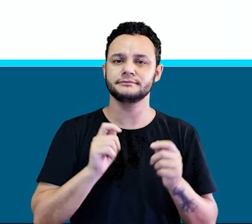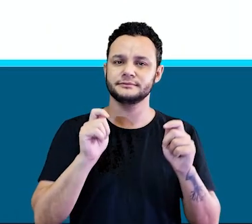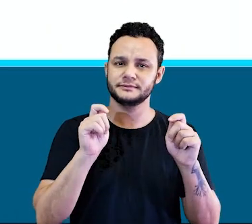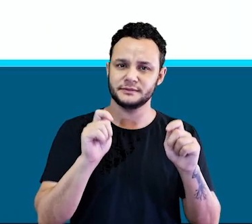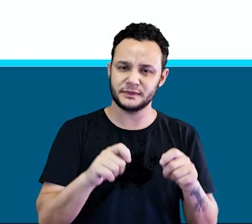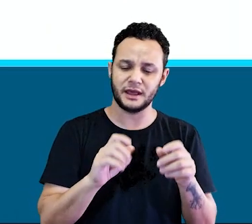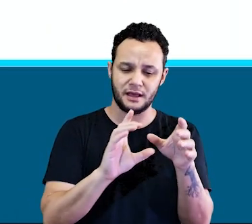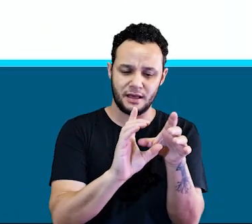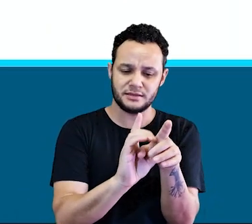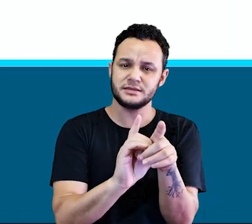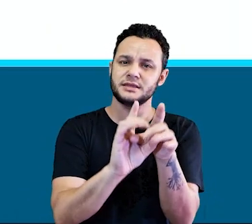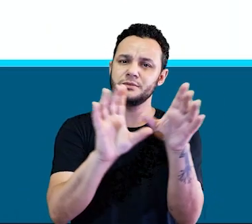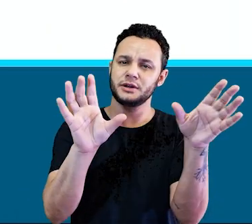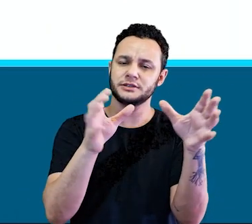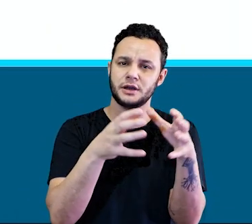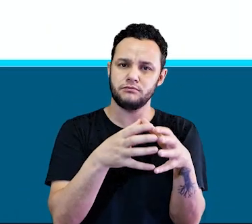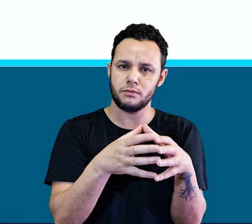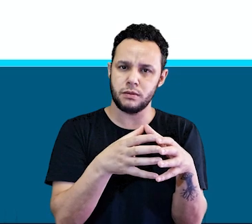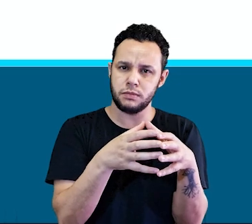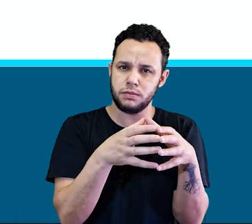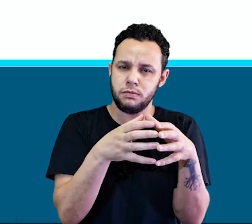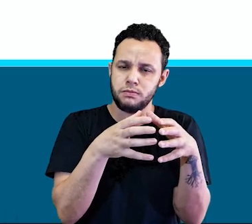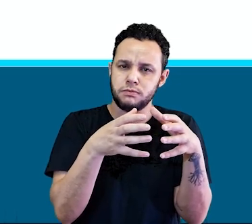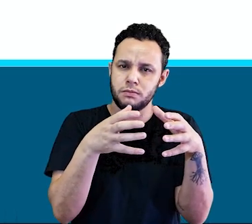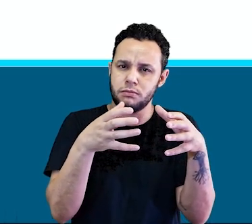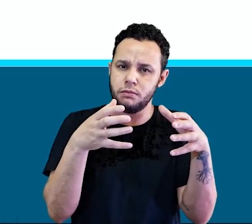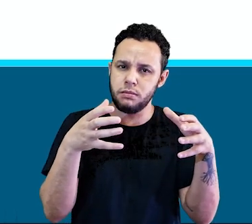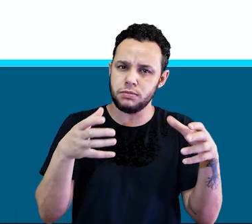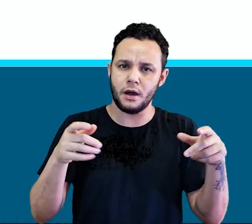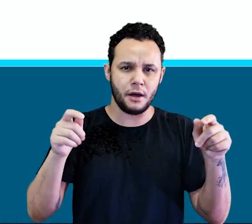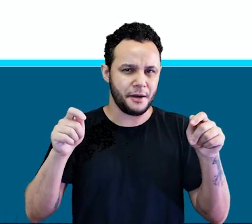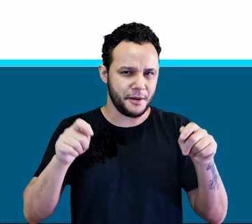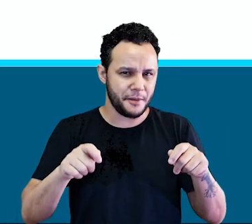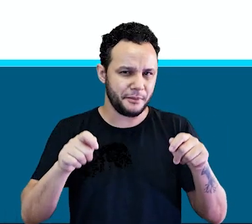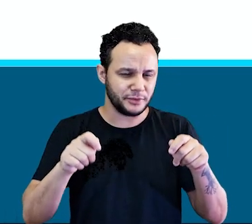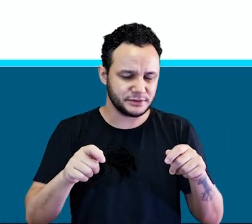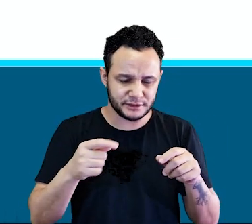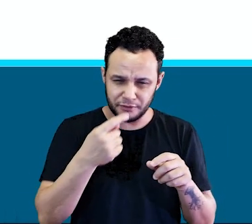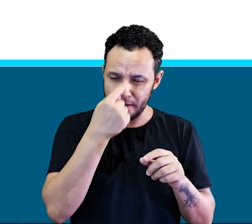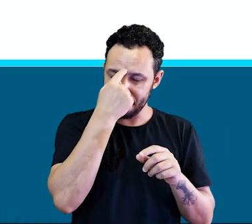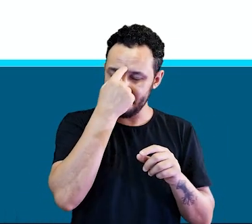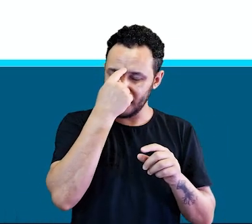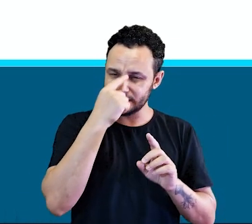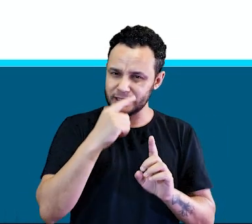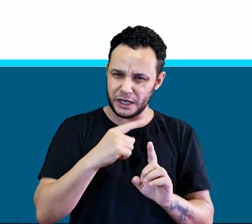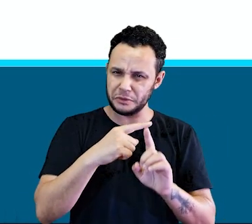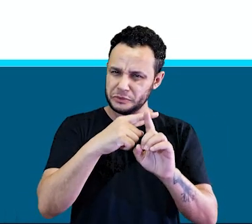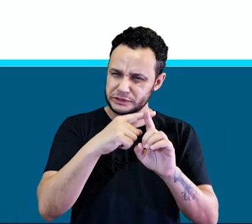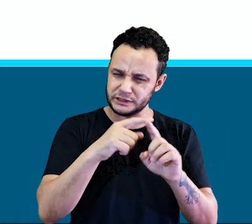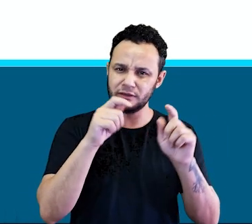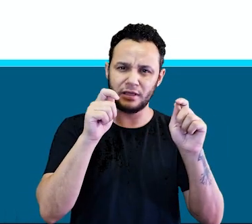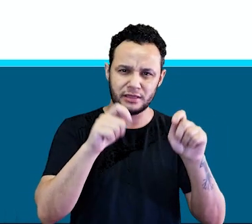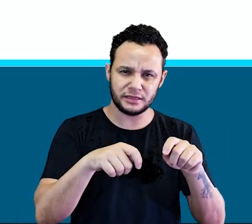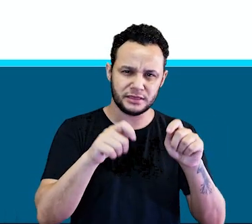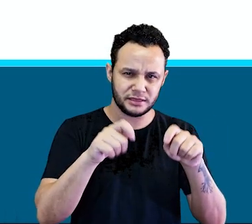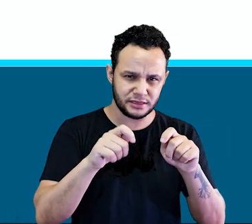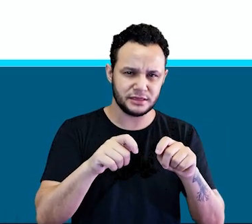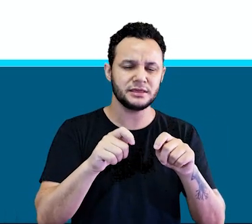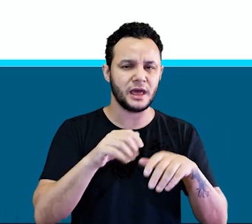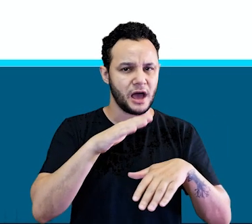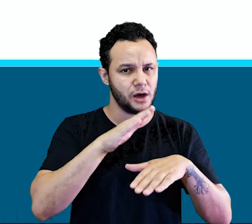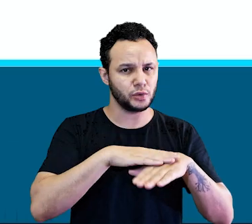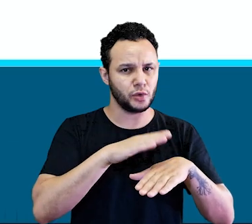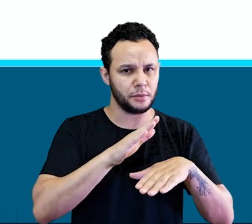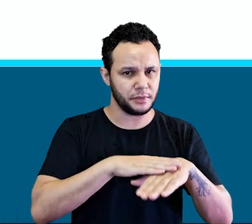tenho a ampliação democrática, a descentralização na perspectiva mais positiva, no fortalecimento